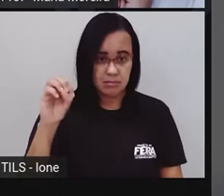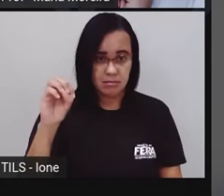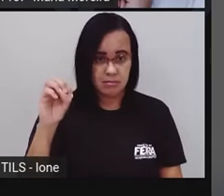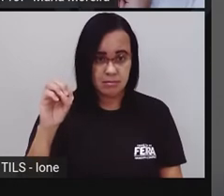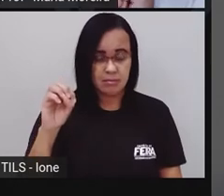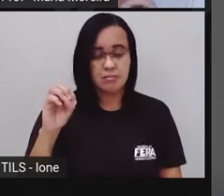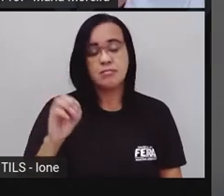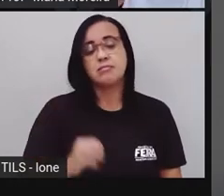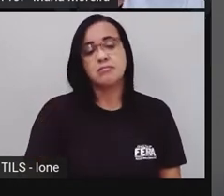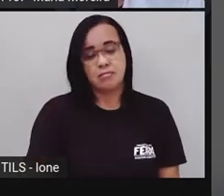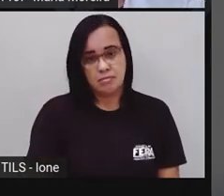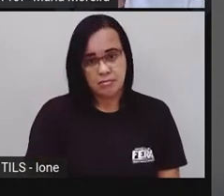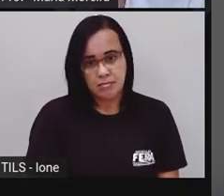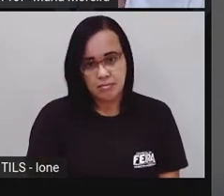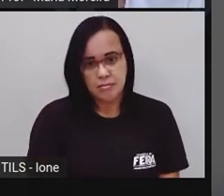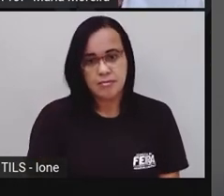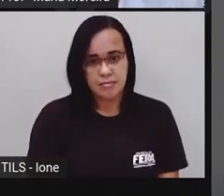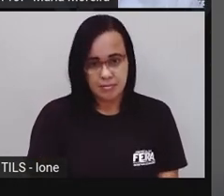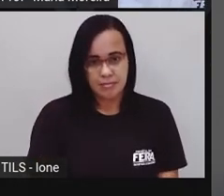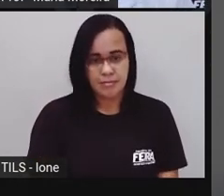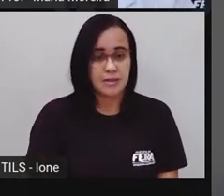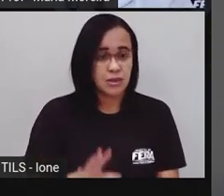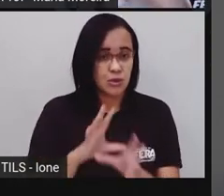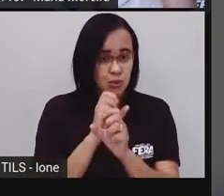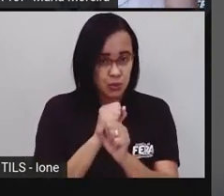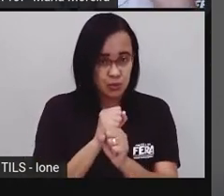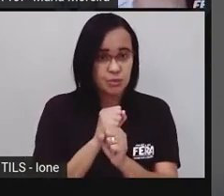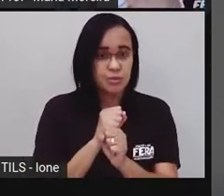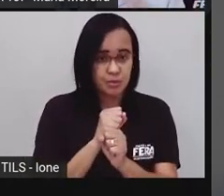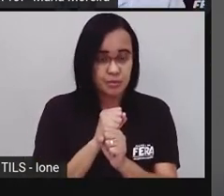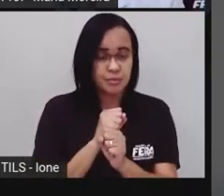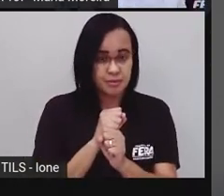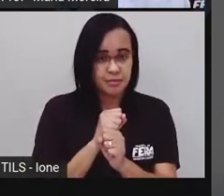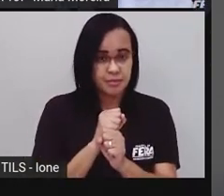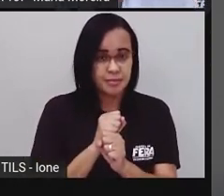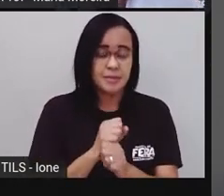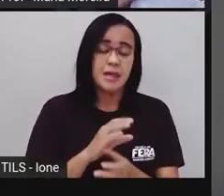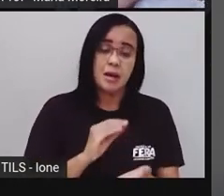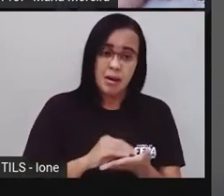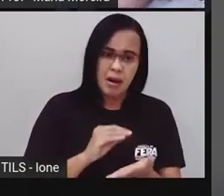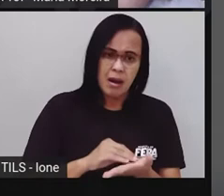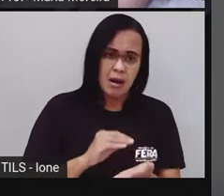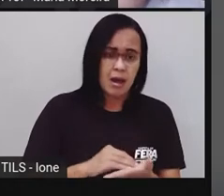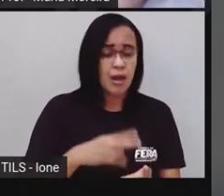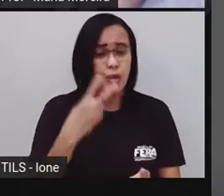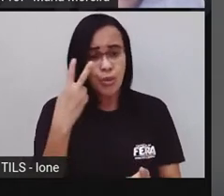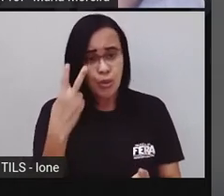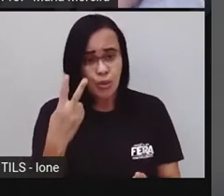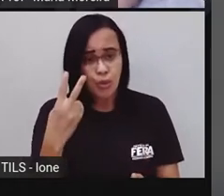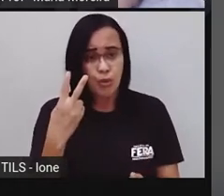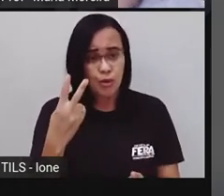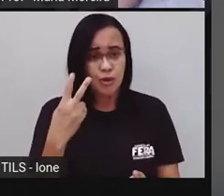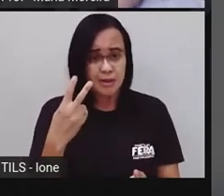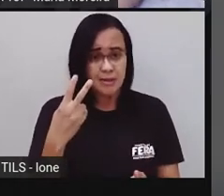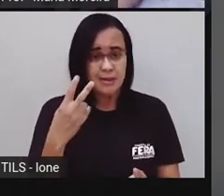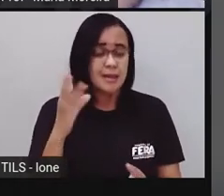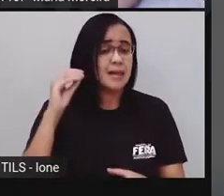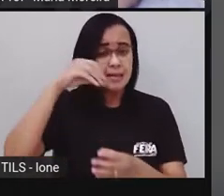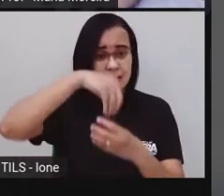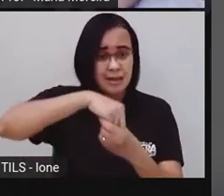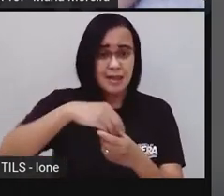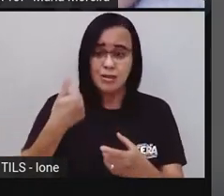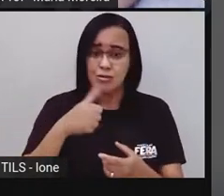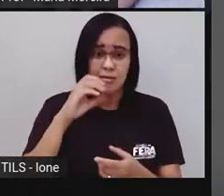300 ó eu já tô sabendo aqui e aí eu tenho mais dois pacotes com 10 cadernos E aí dois